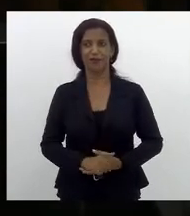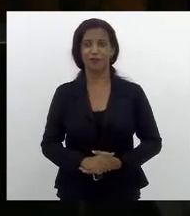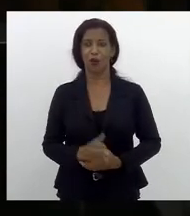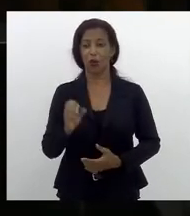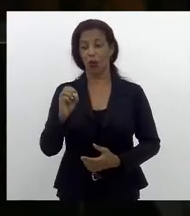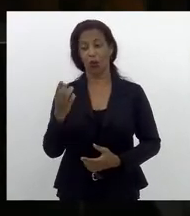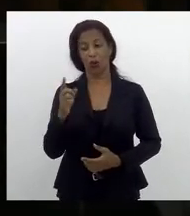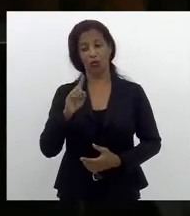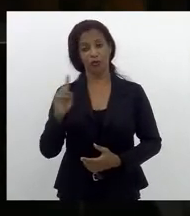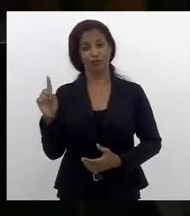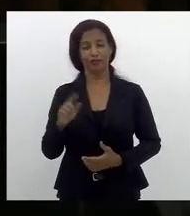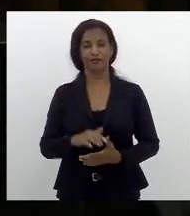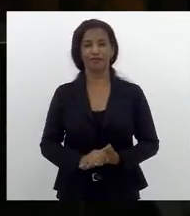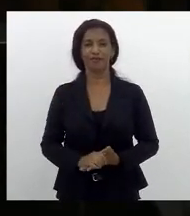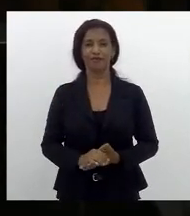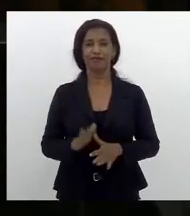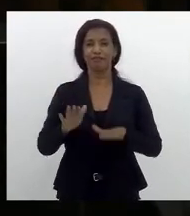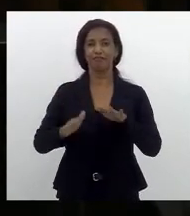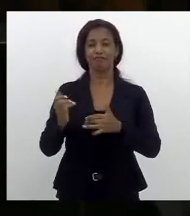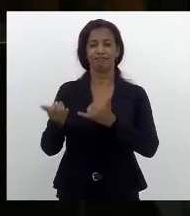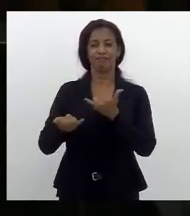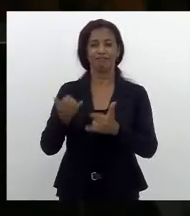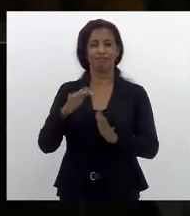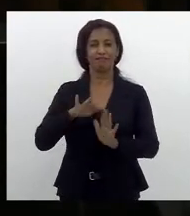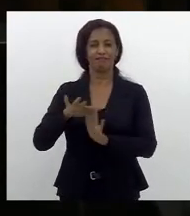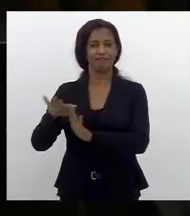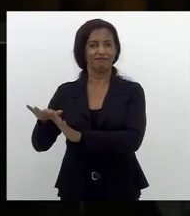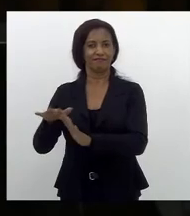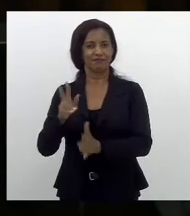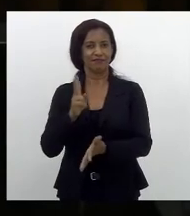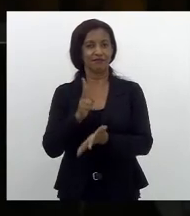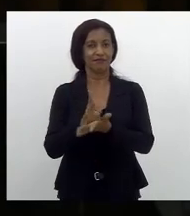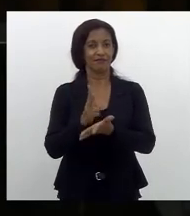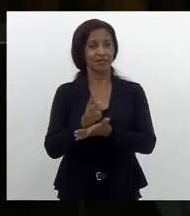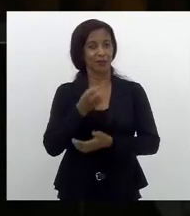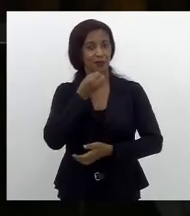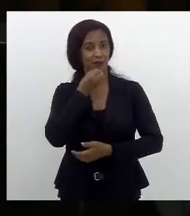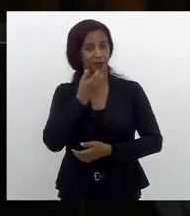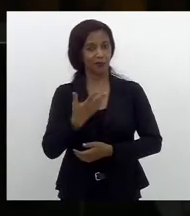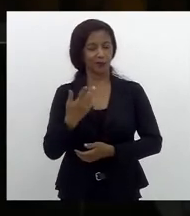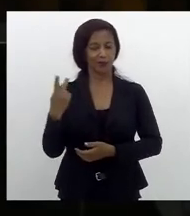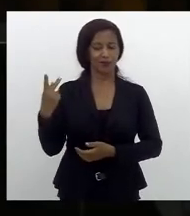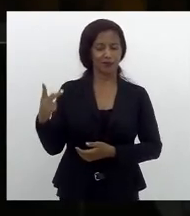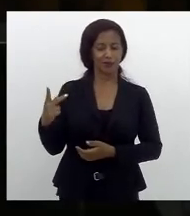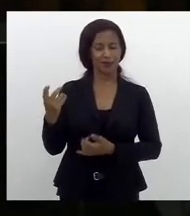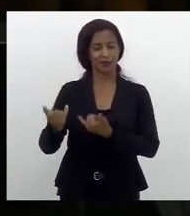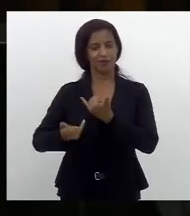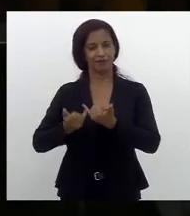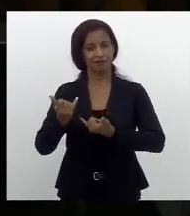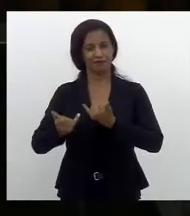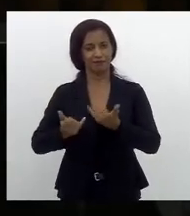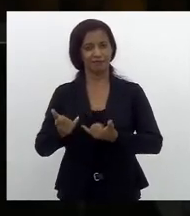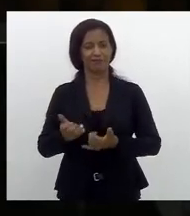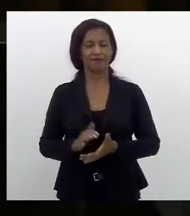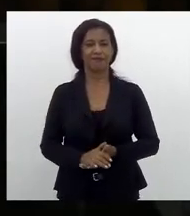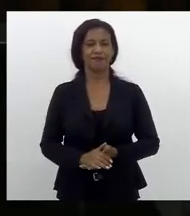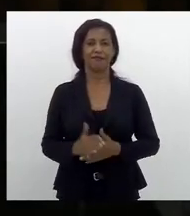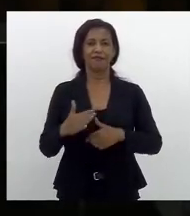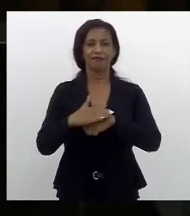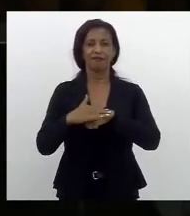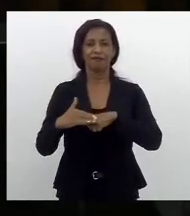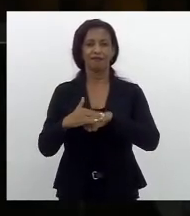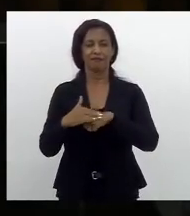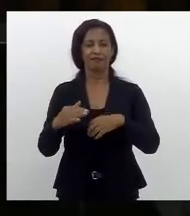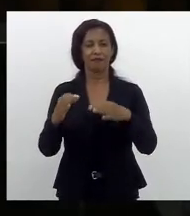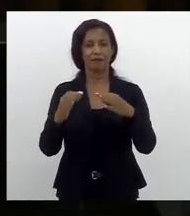não. Mas as brincadeiras à parte, são sempre muito sadias as brincadeiras da senhora e a gente leva com o maior carinho,